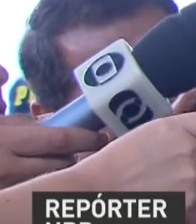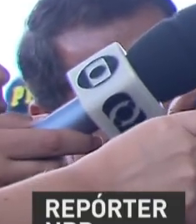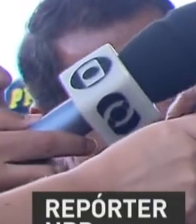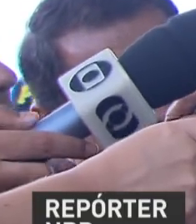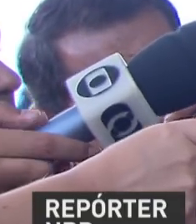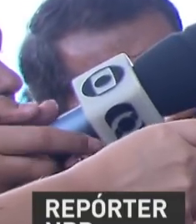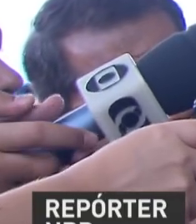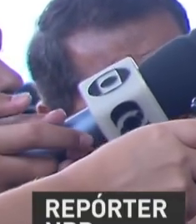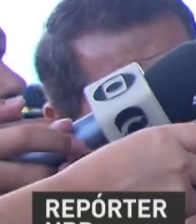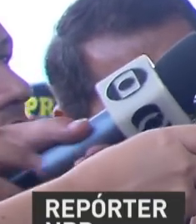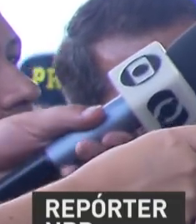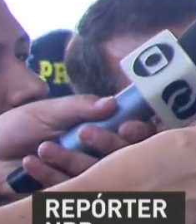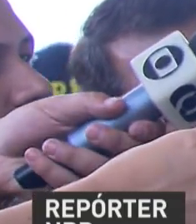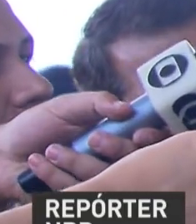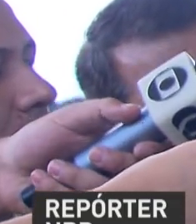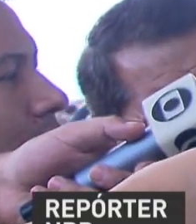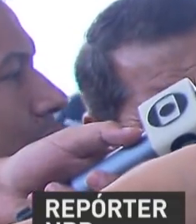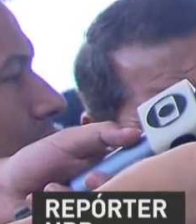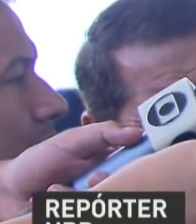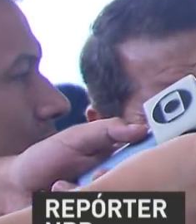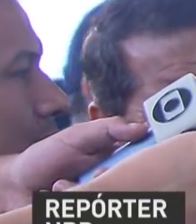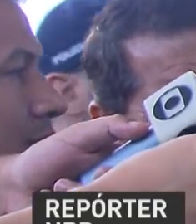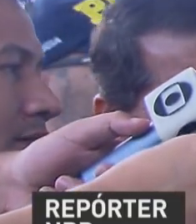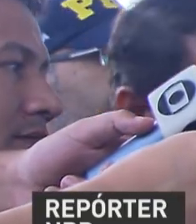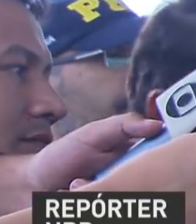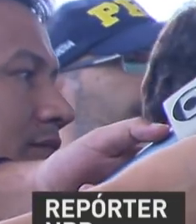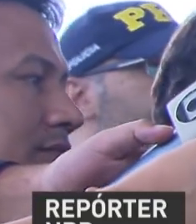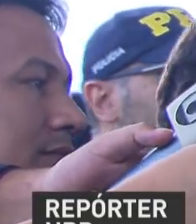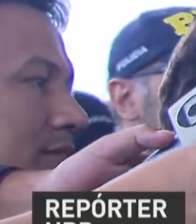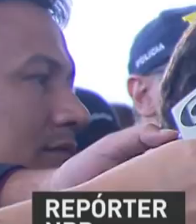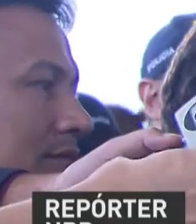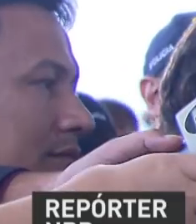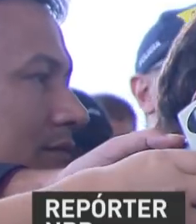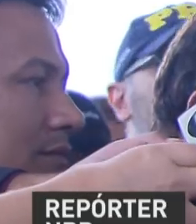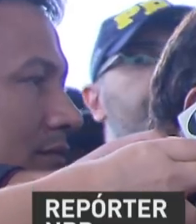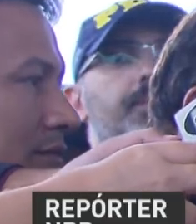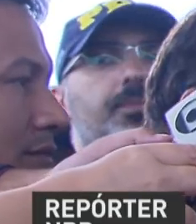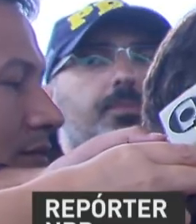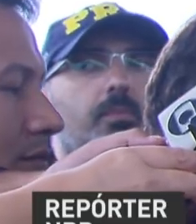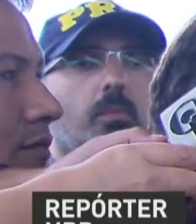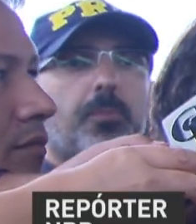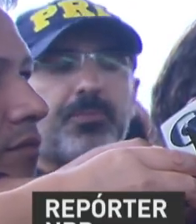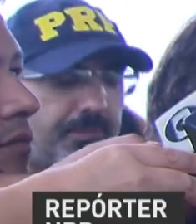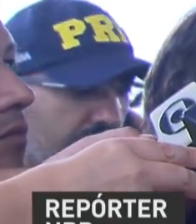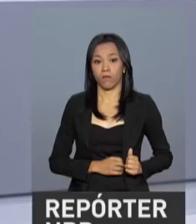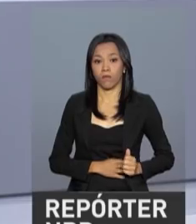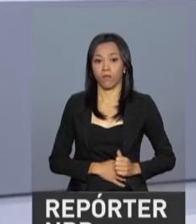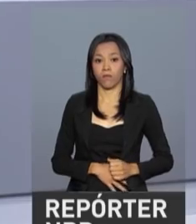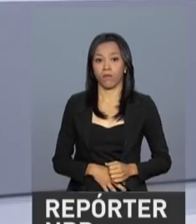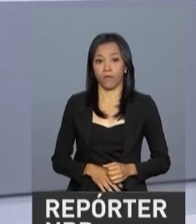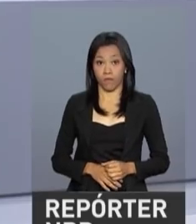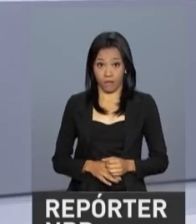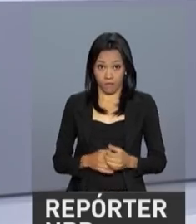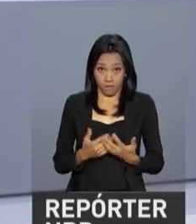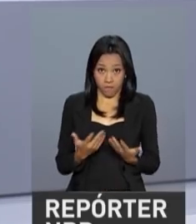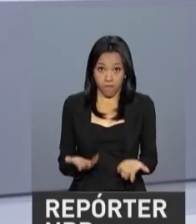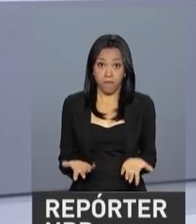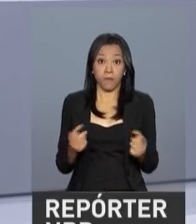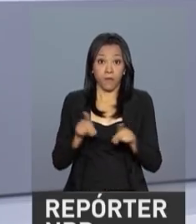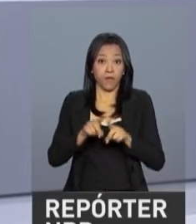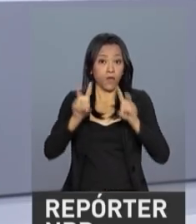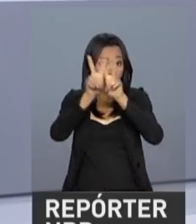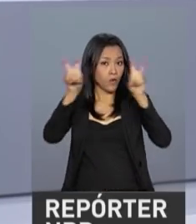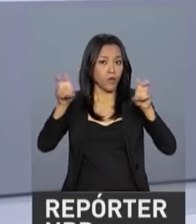rodovia da cidade tem que ter essa consciência o trânsito seguro de paz e ainda sobre